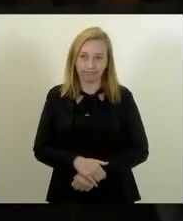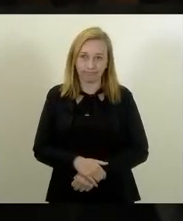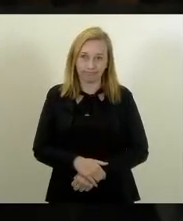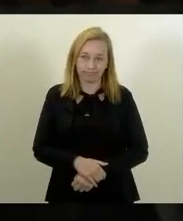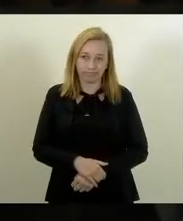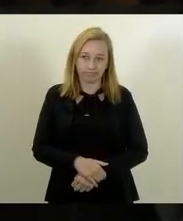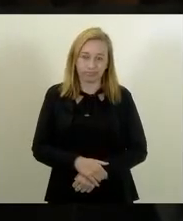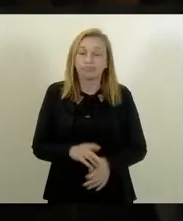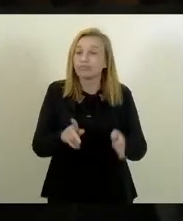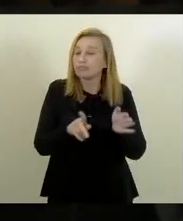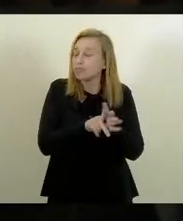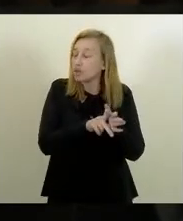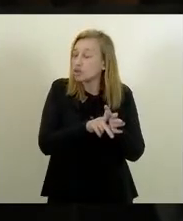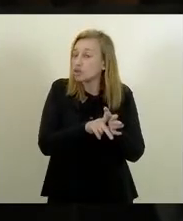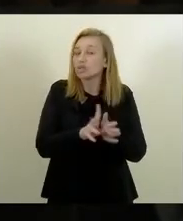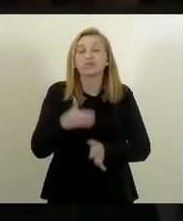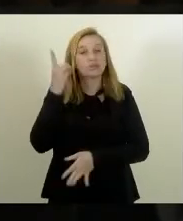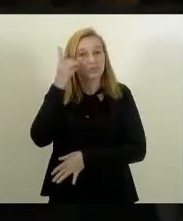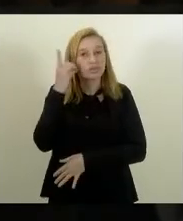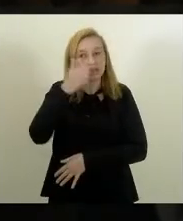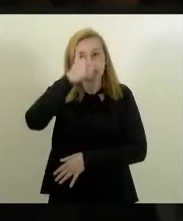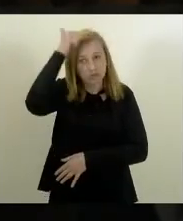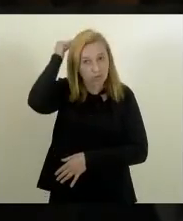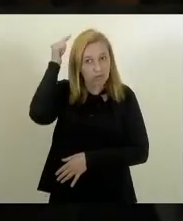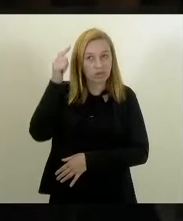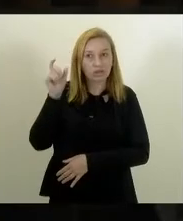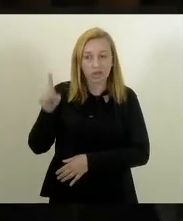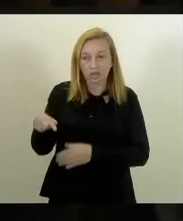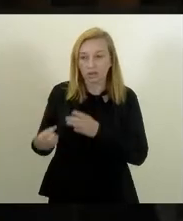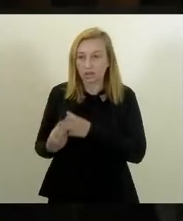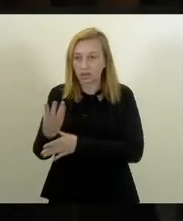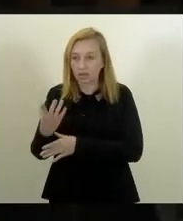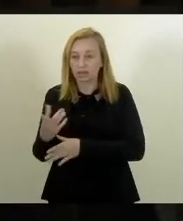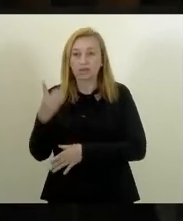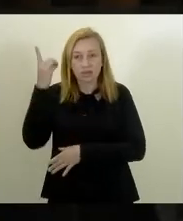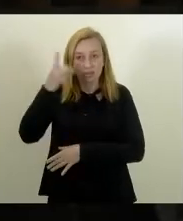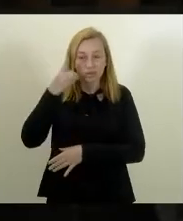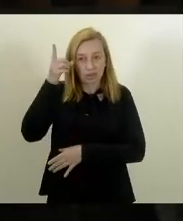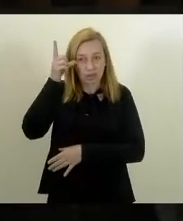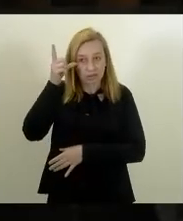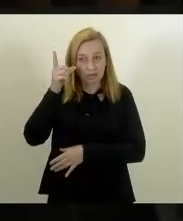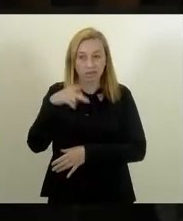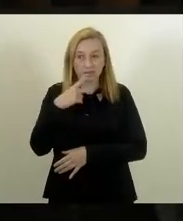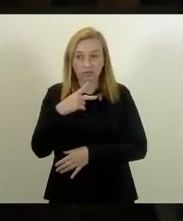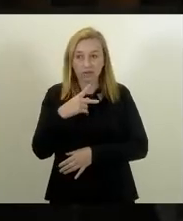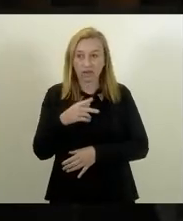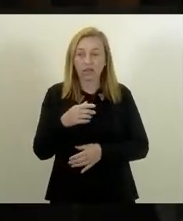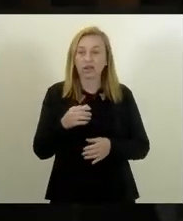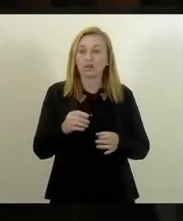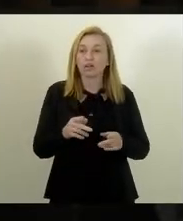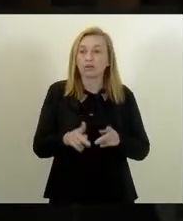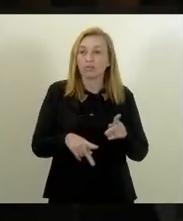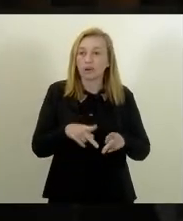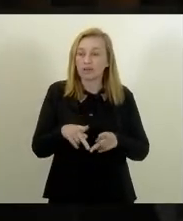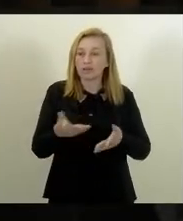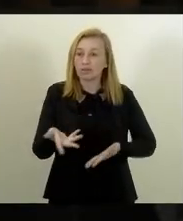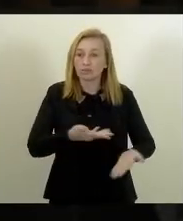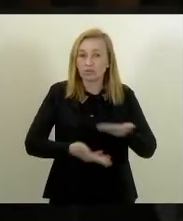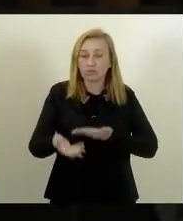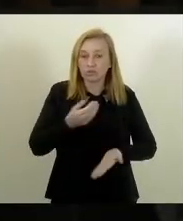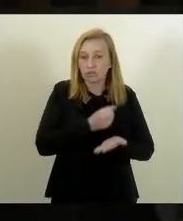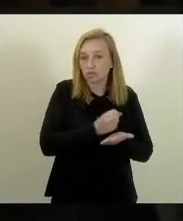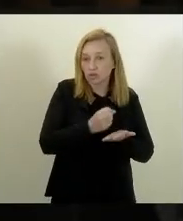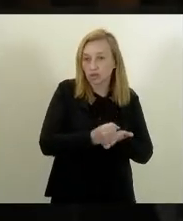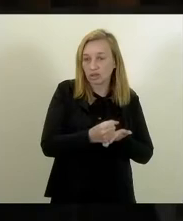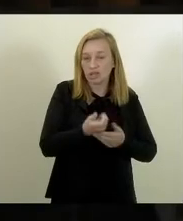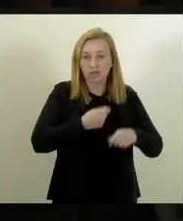O projeto que o deputado Luiz Paulo é autor com a deputada Lucinha diz assim: disciplina a participação popular nos contratos